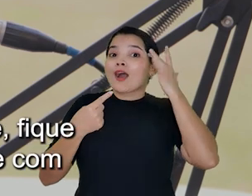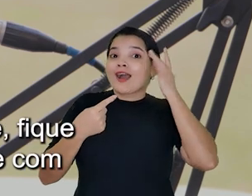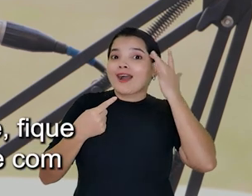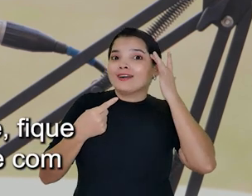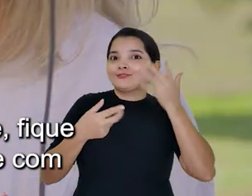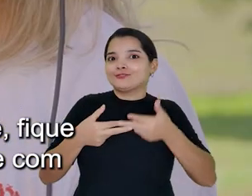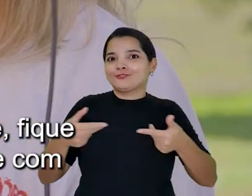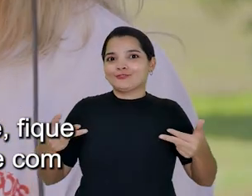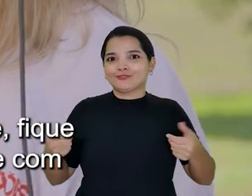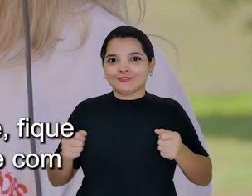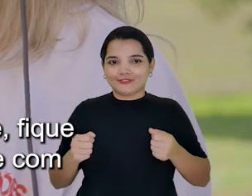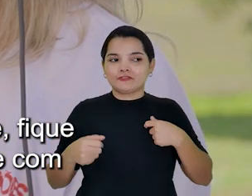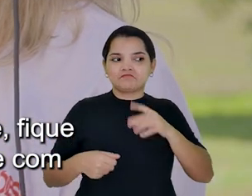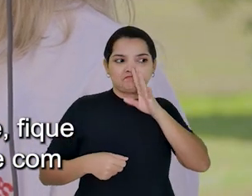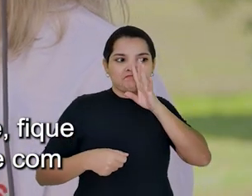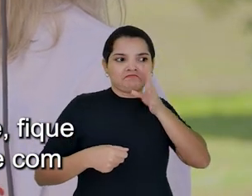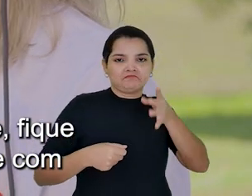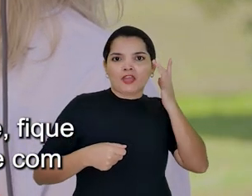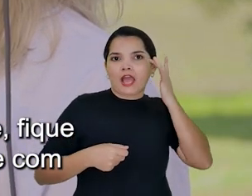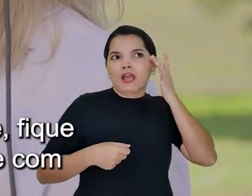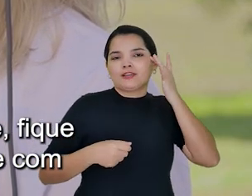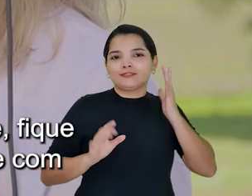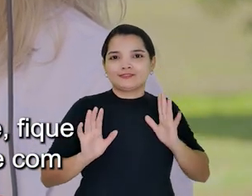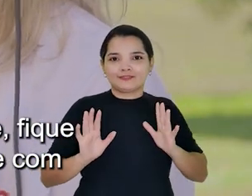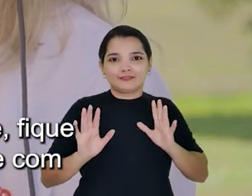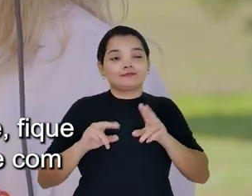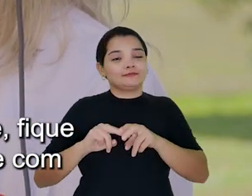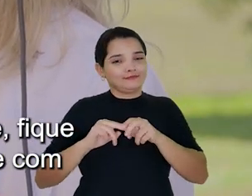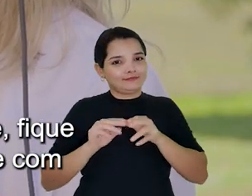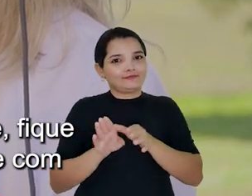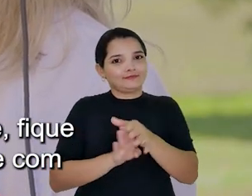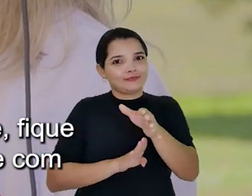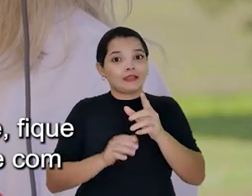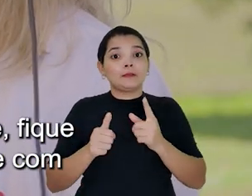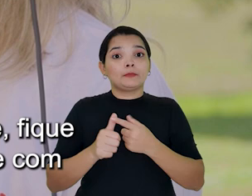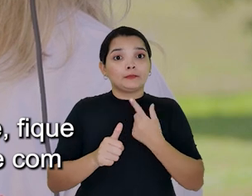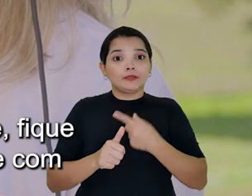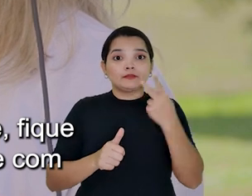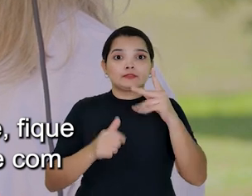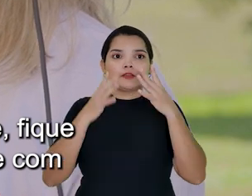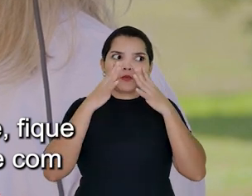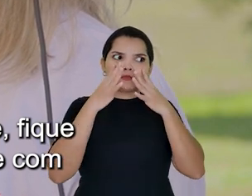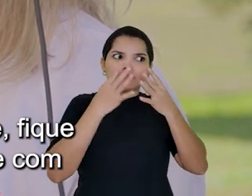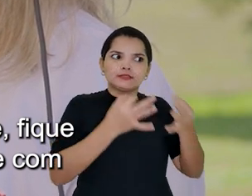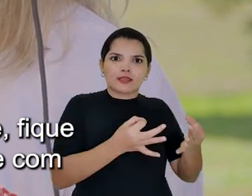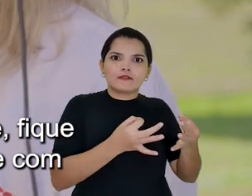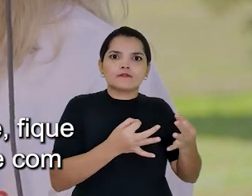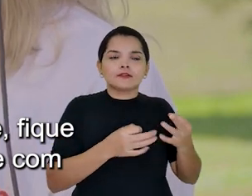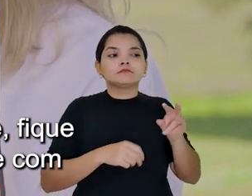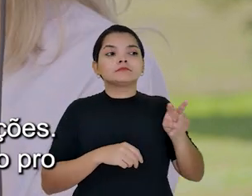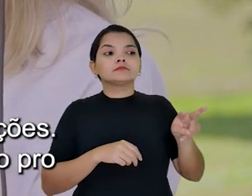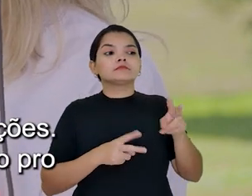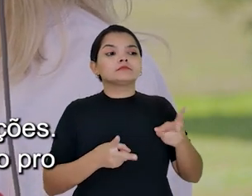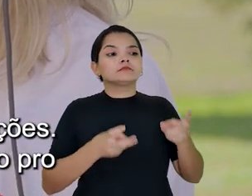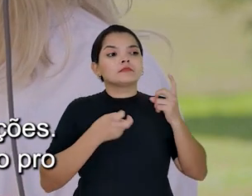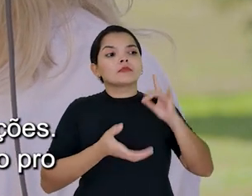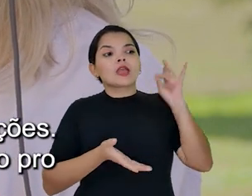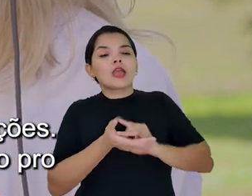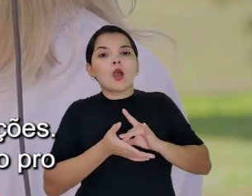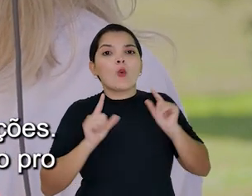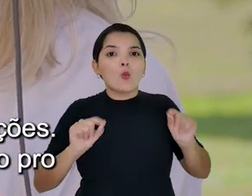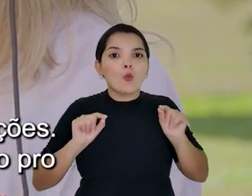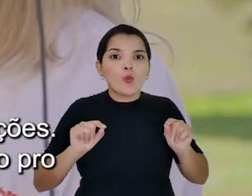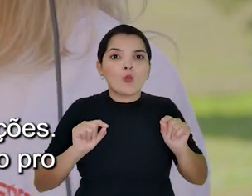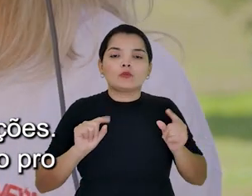Olha só Então marcho fala disso primeiro Observe fique com os fatos e não com as interpretações Fale com as pessoas de